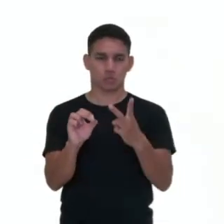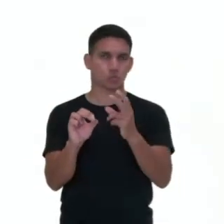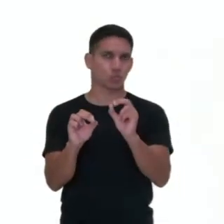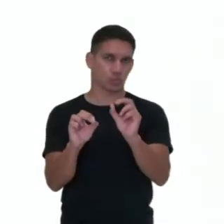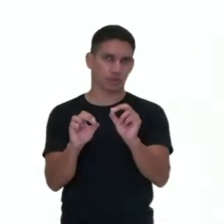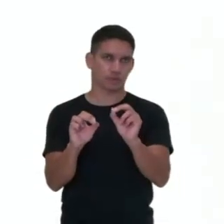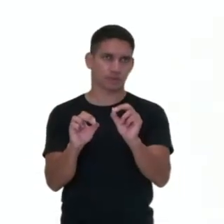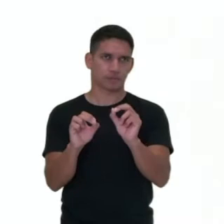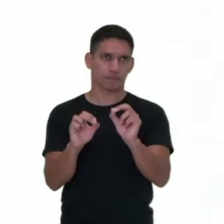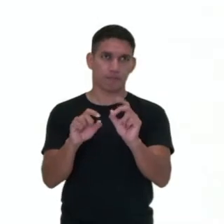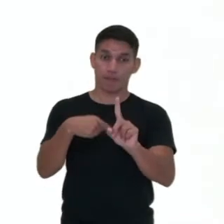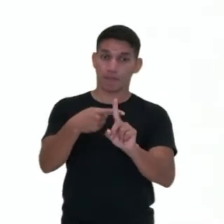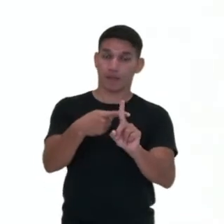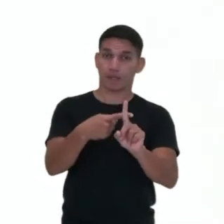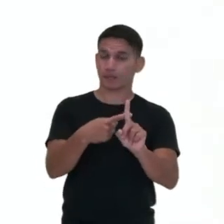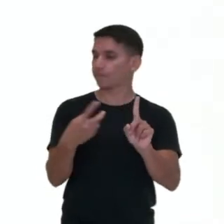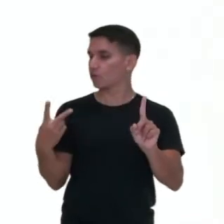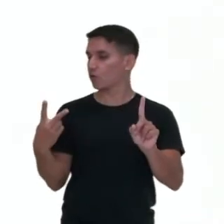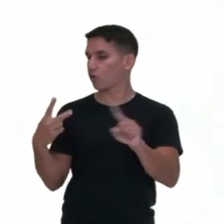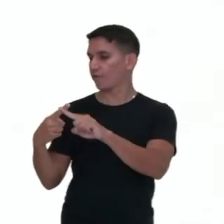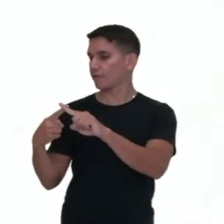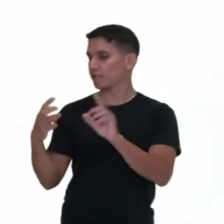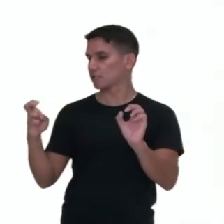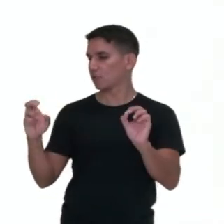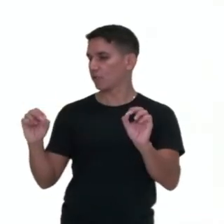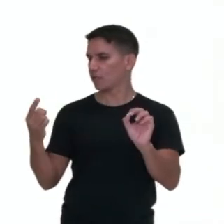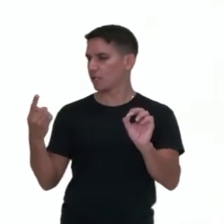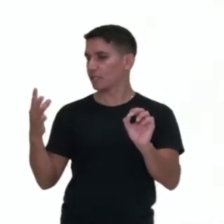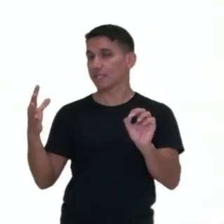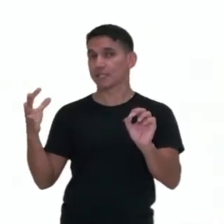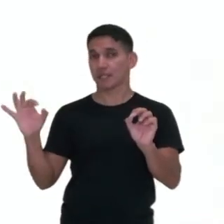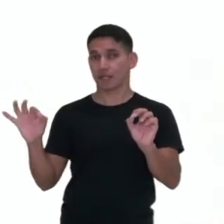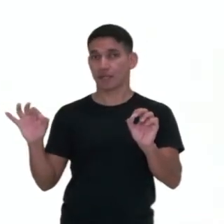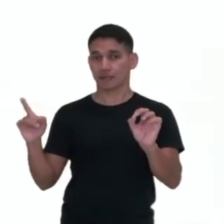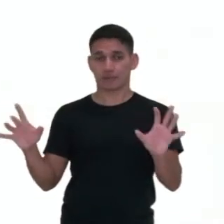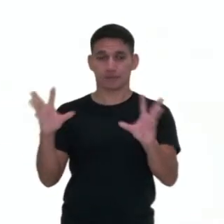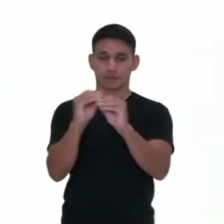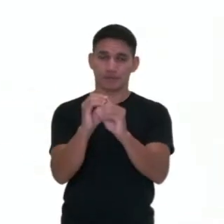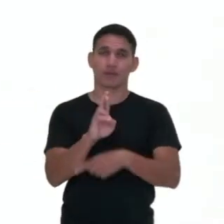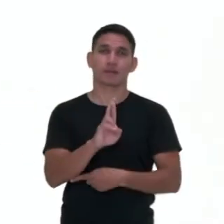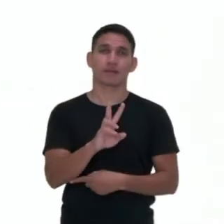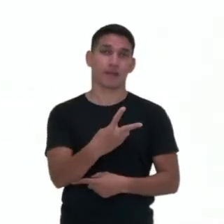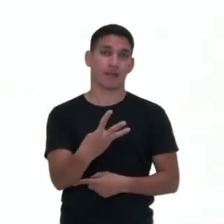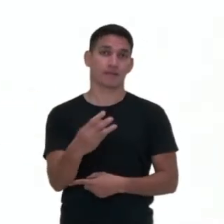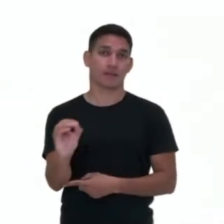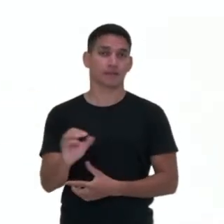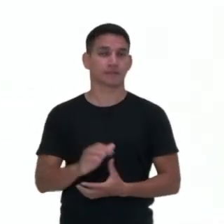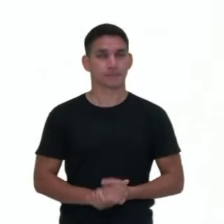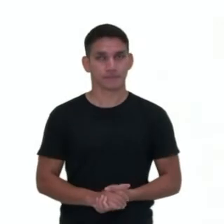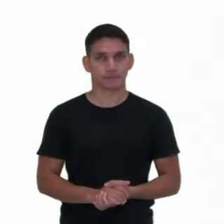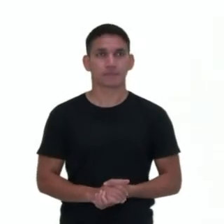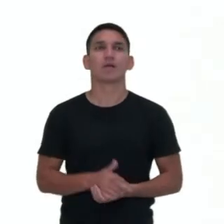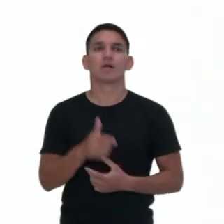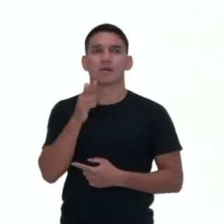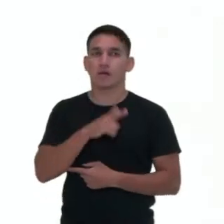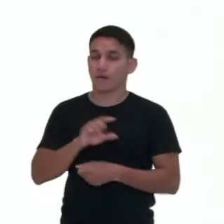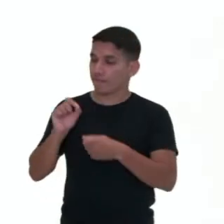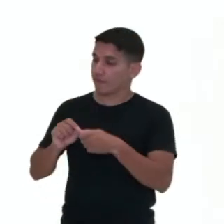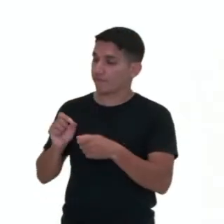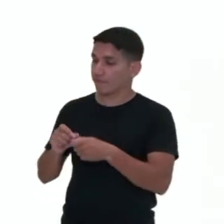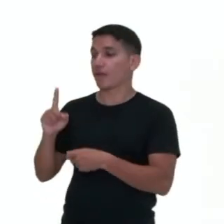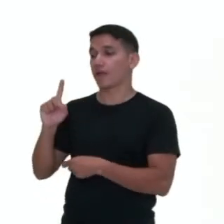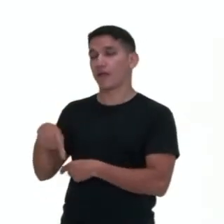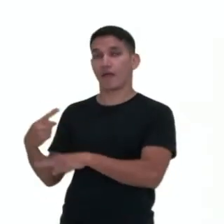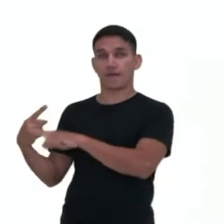200, mais 2 vezes 50 que dá 100. Então, o resultado, 300. Aqui, multipliquei e somei,